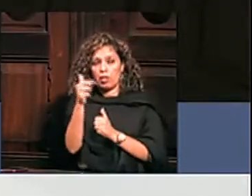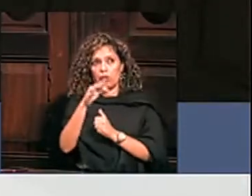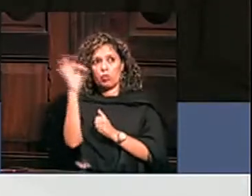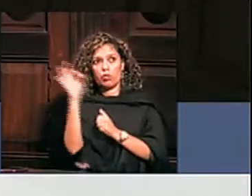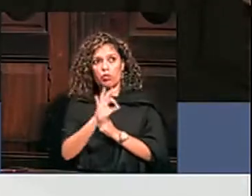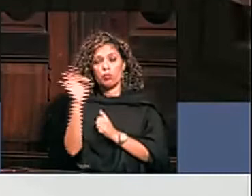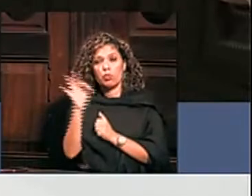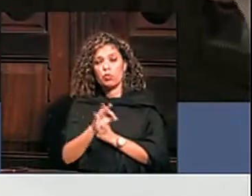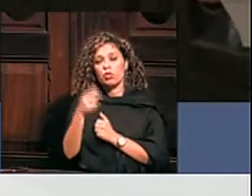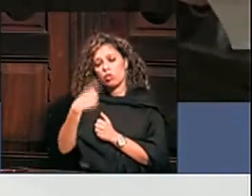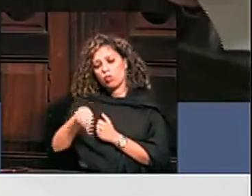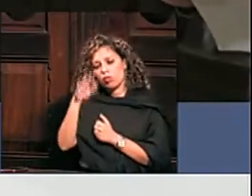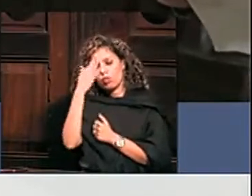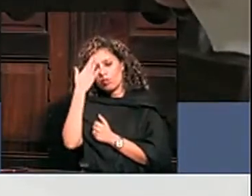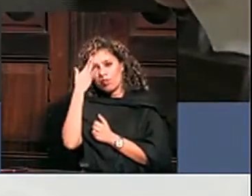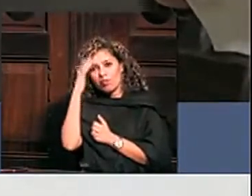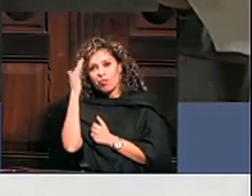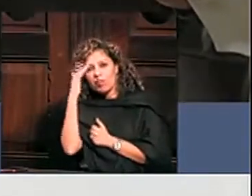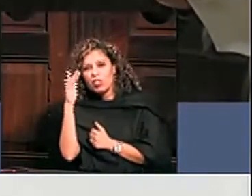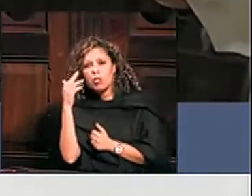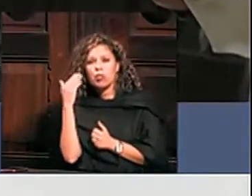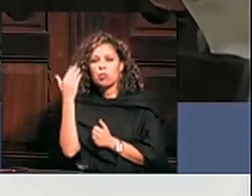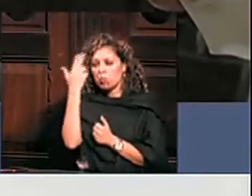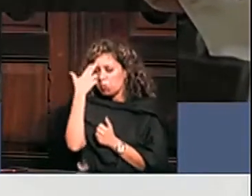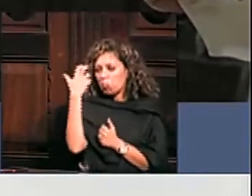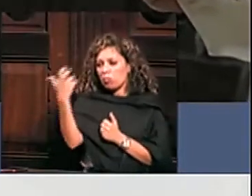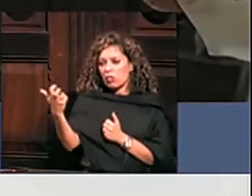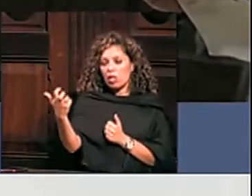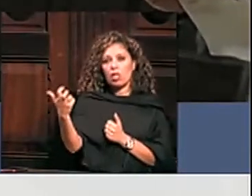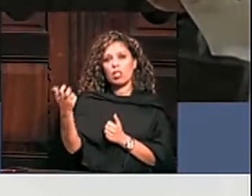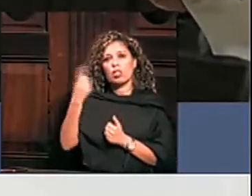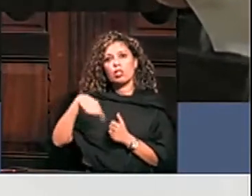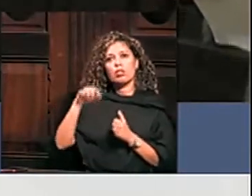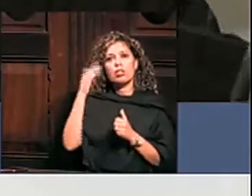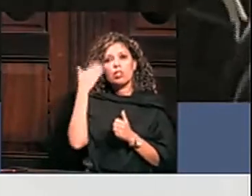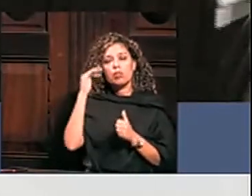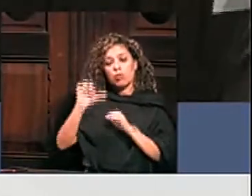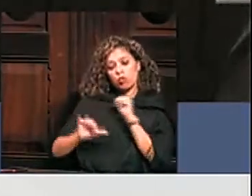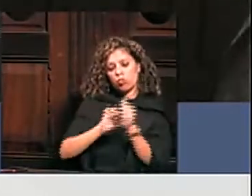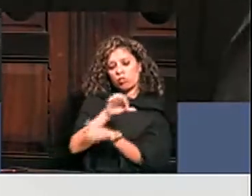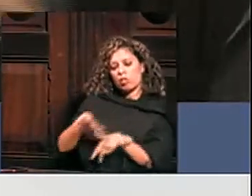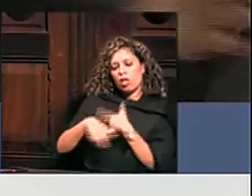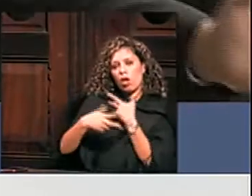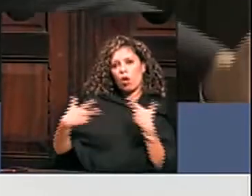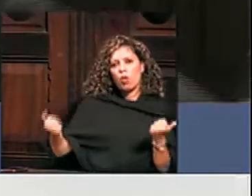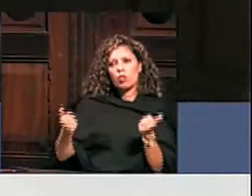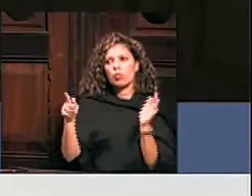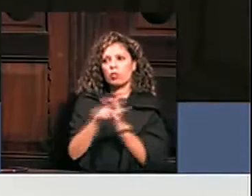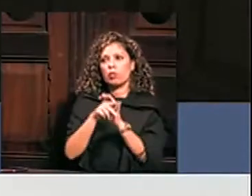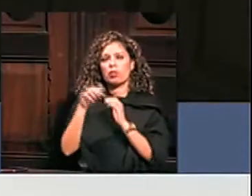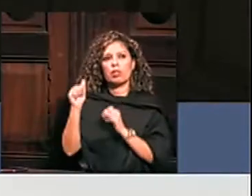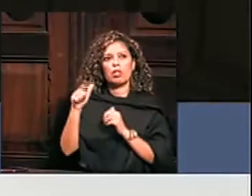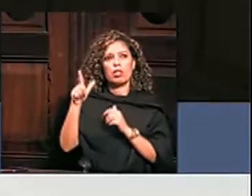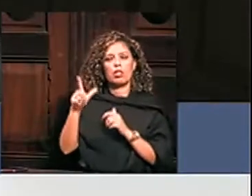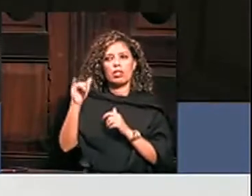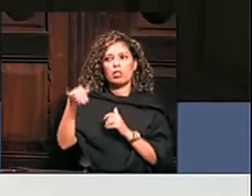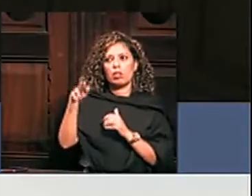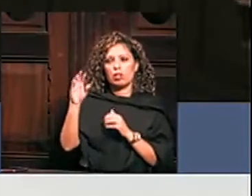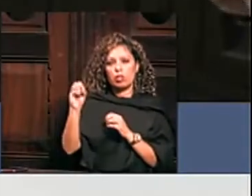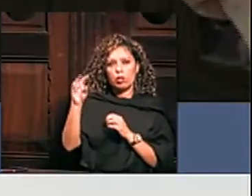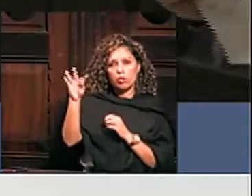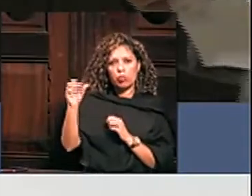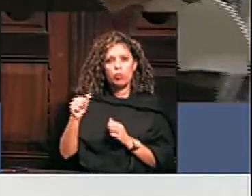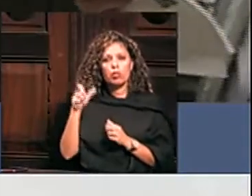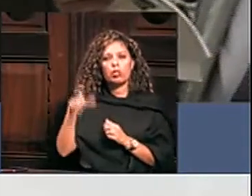teve sabedoria, teve com certeza. E o deputado Pedro Fernandes também tinha suas convicções,